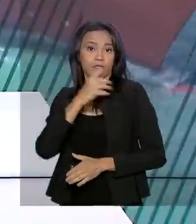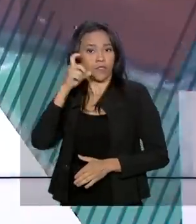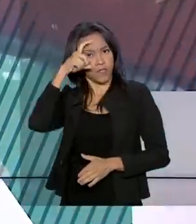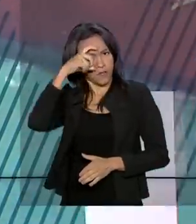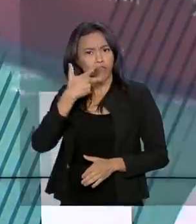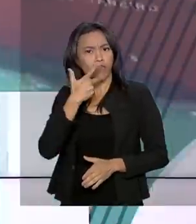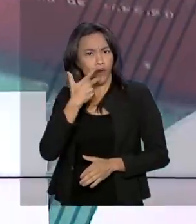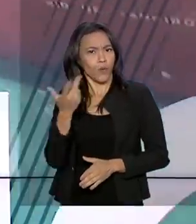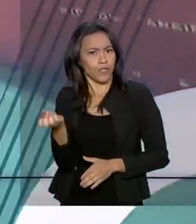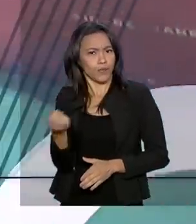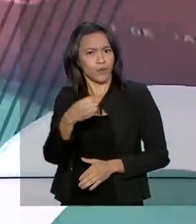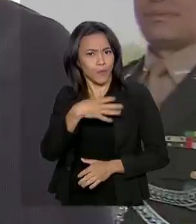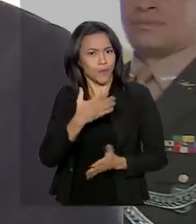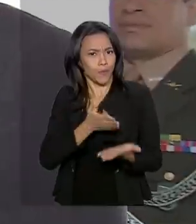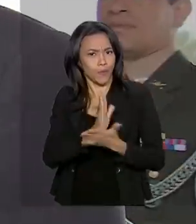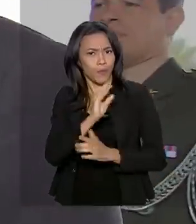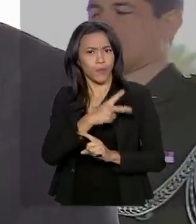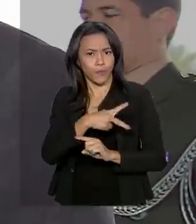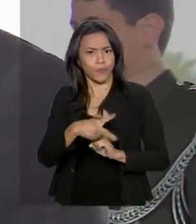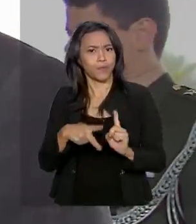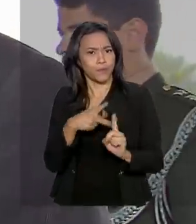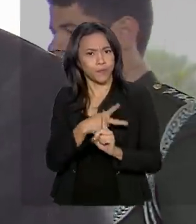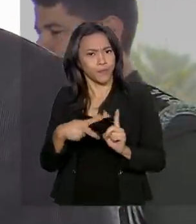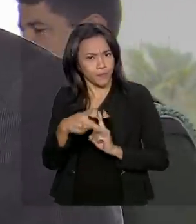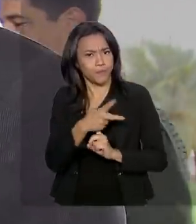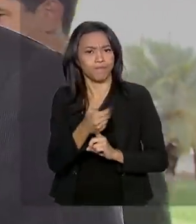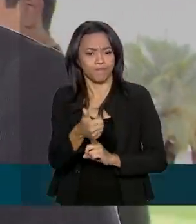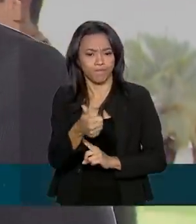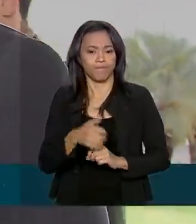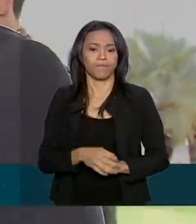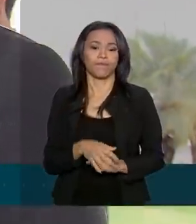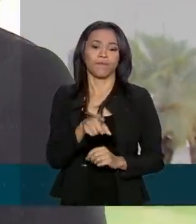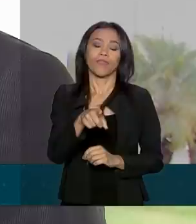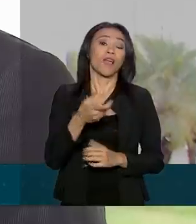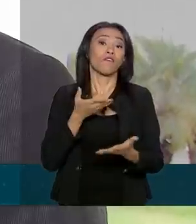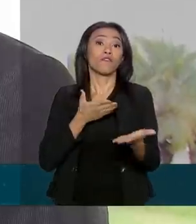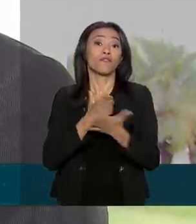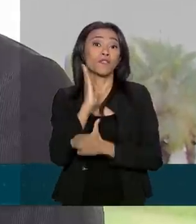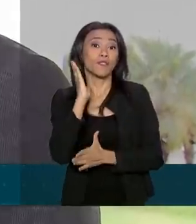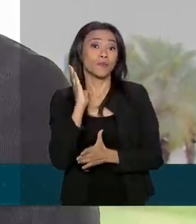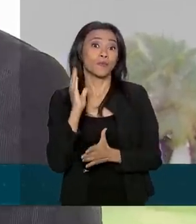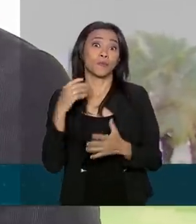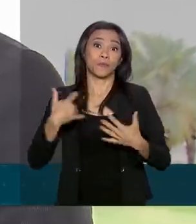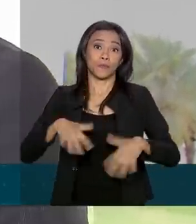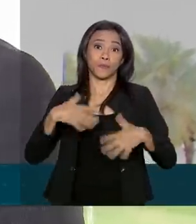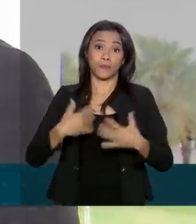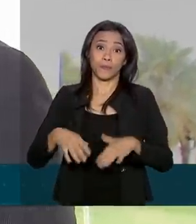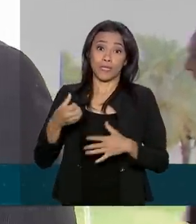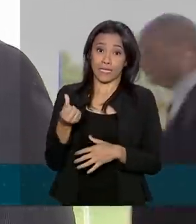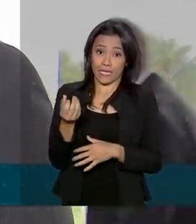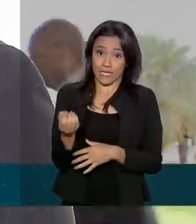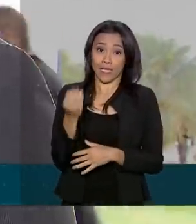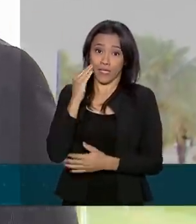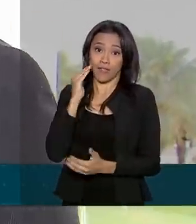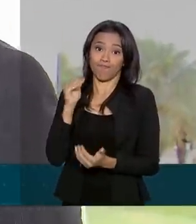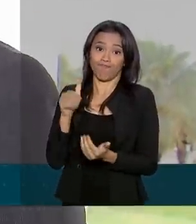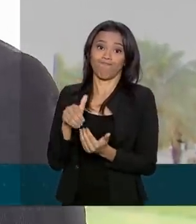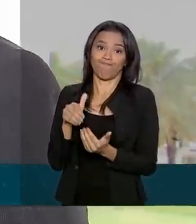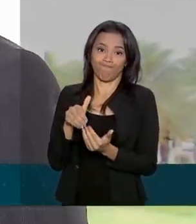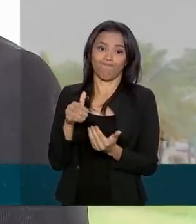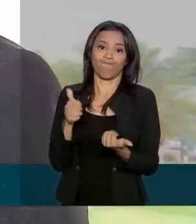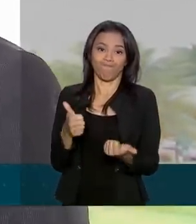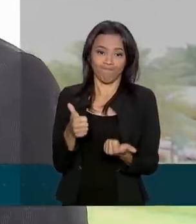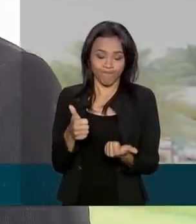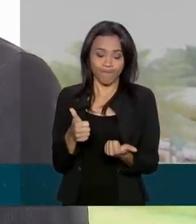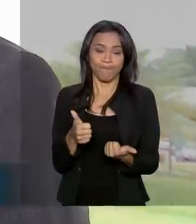Previdência. Uma vitória com 60 votos a favor. Então, aquilo que era o nosso objetivo